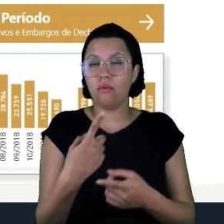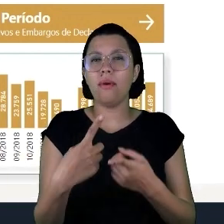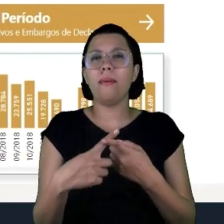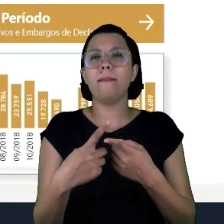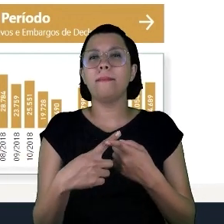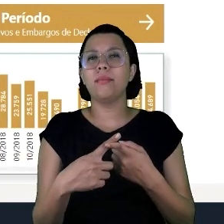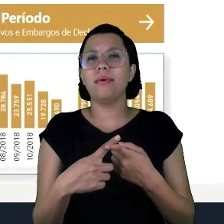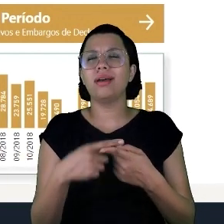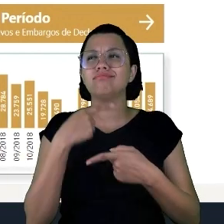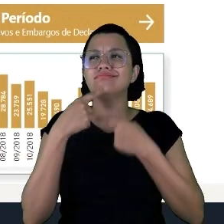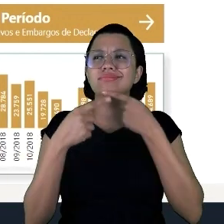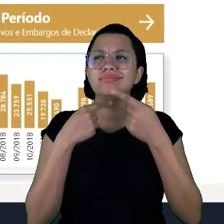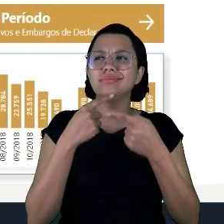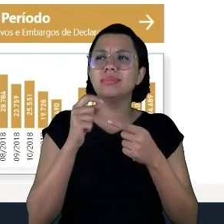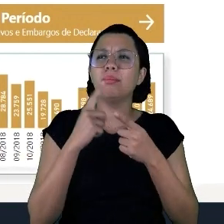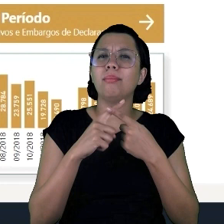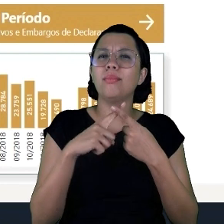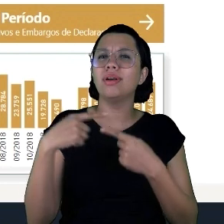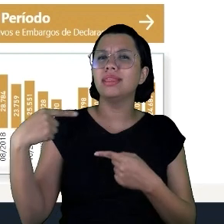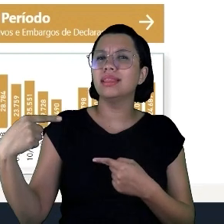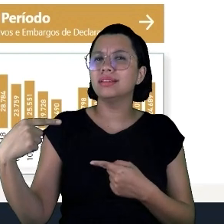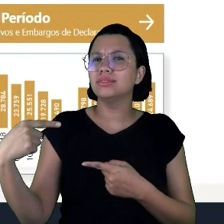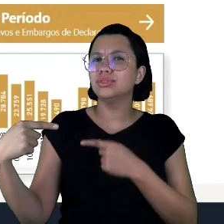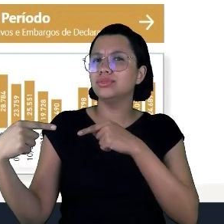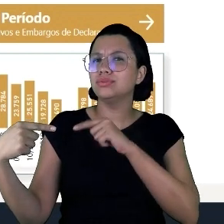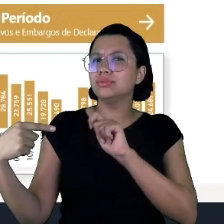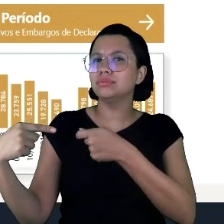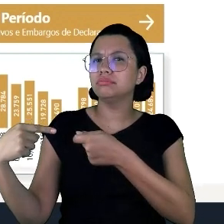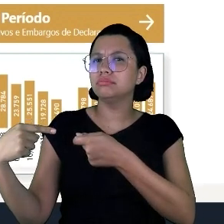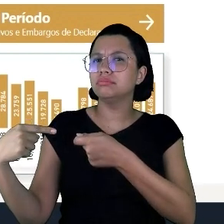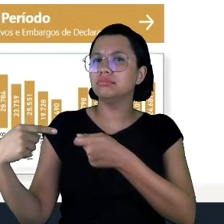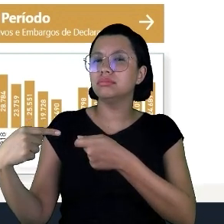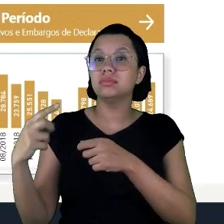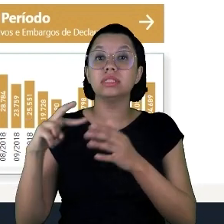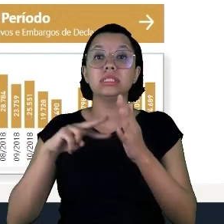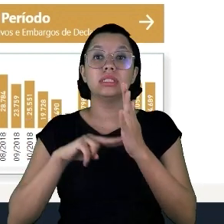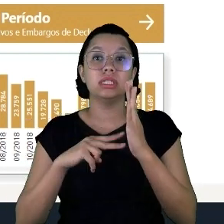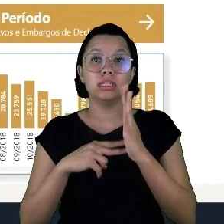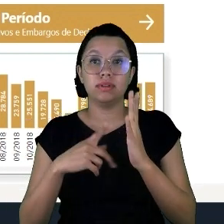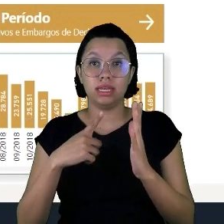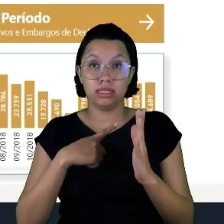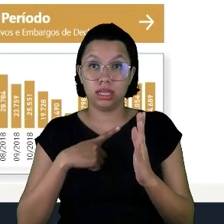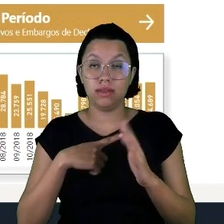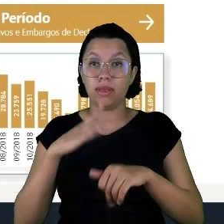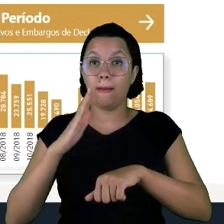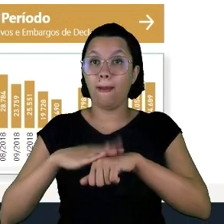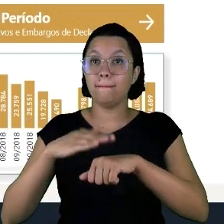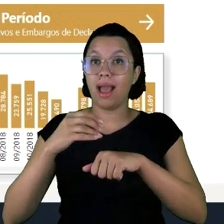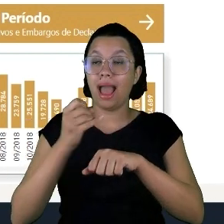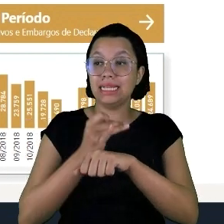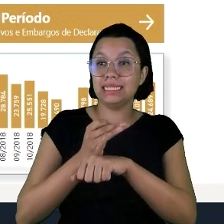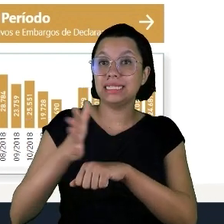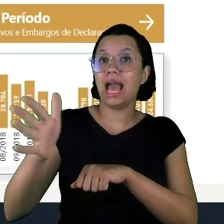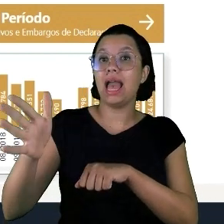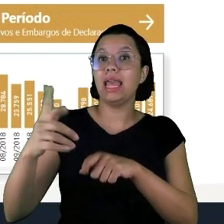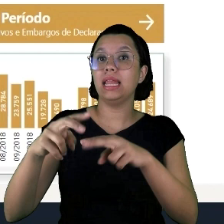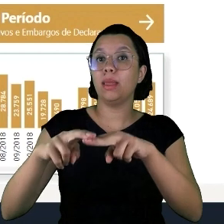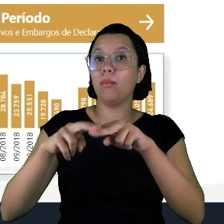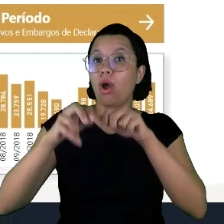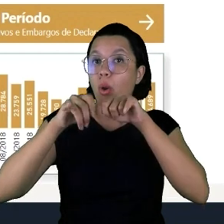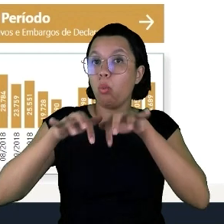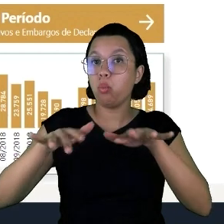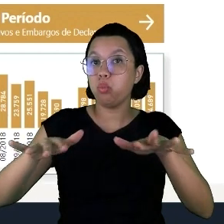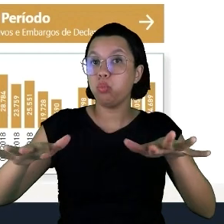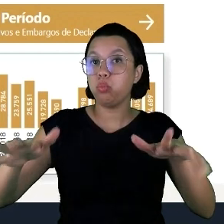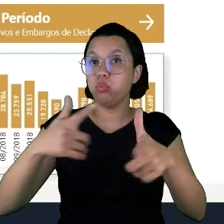casos novos, né? Por que a dúvida? Por que o negativo? O negativo significa que teve mais saída